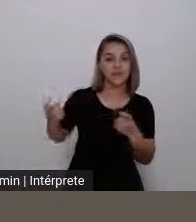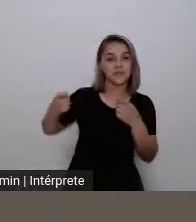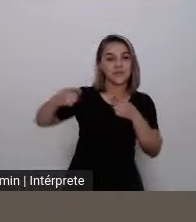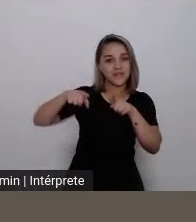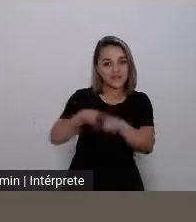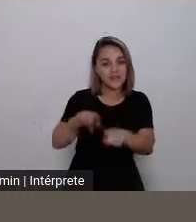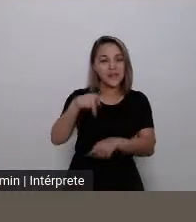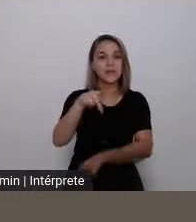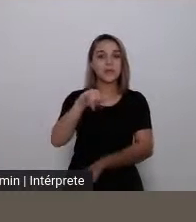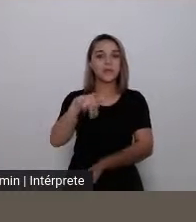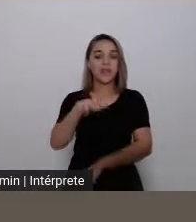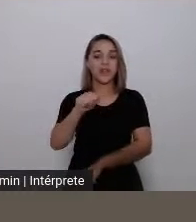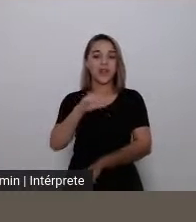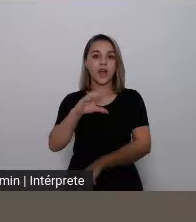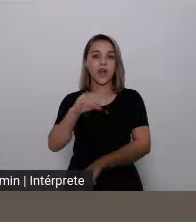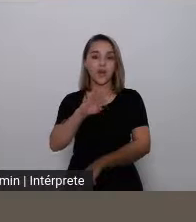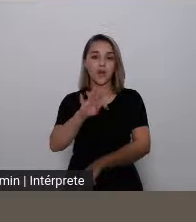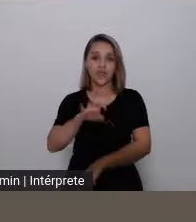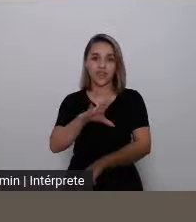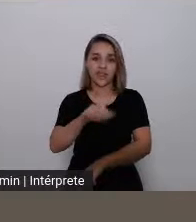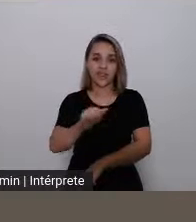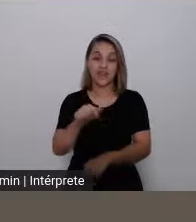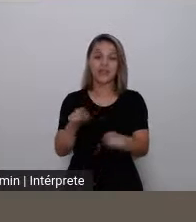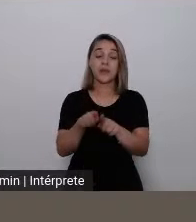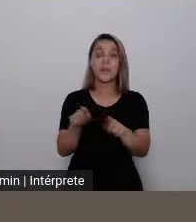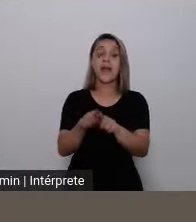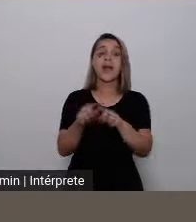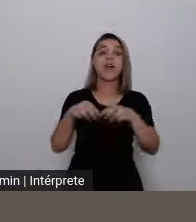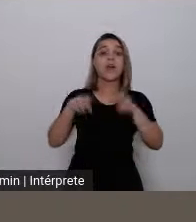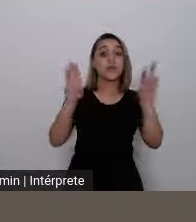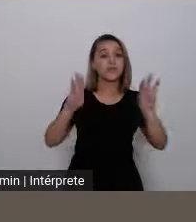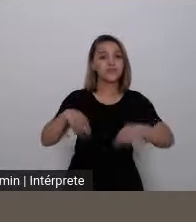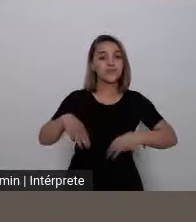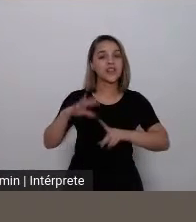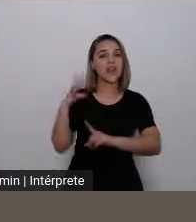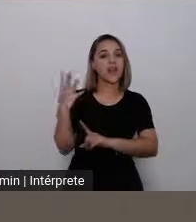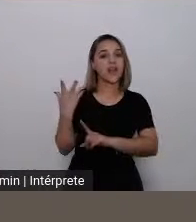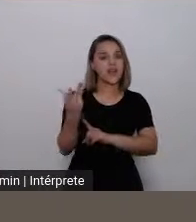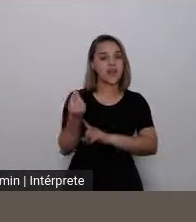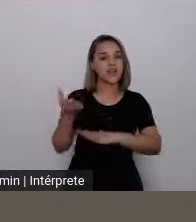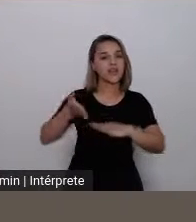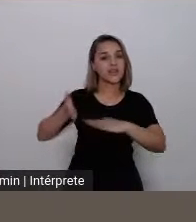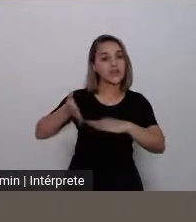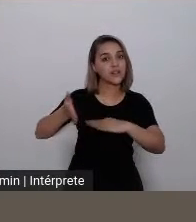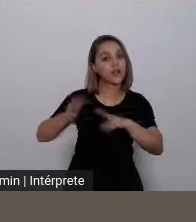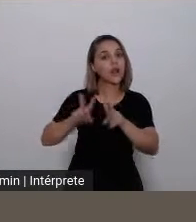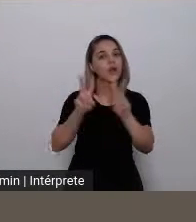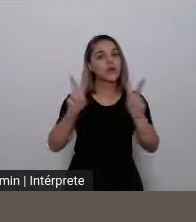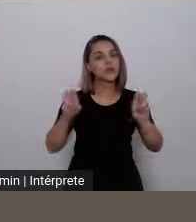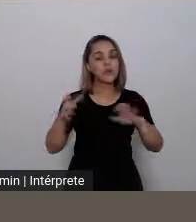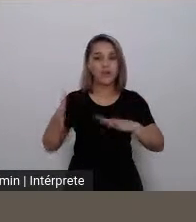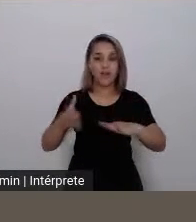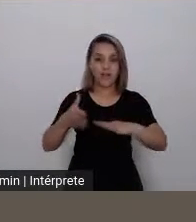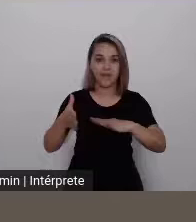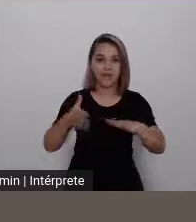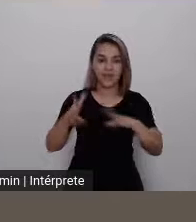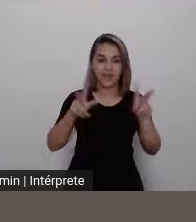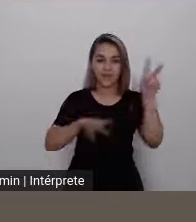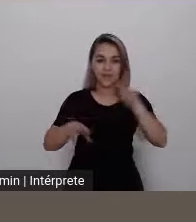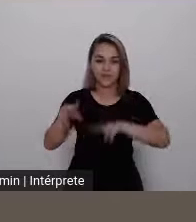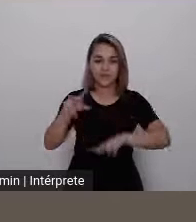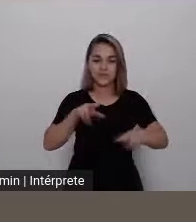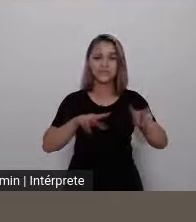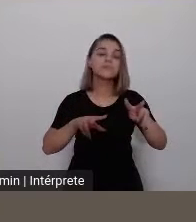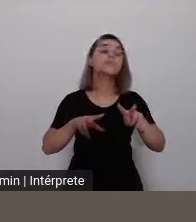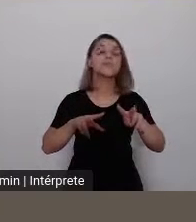o Museu de Arte Contemporânea da Universidade de São Paulo sobre o modernismo, né, essa revisão crítica do modernismo. Esse ciclo que